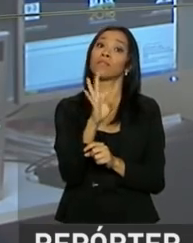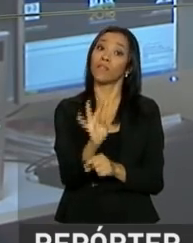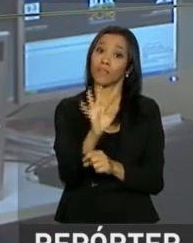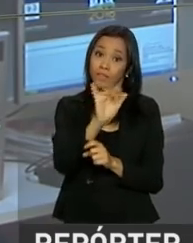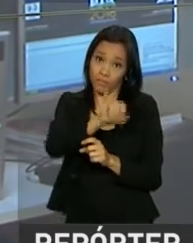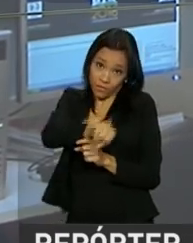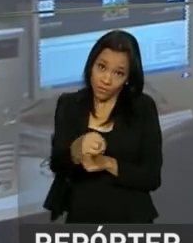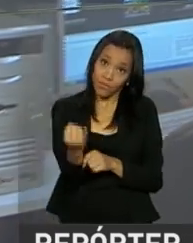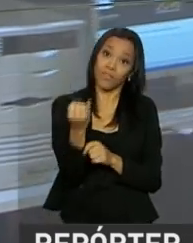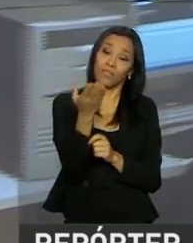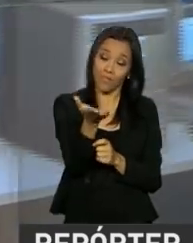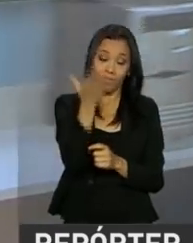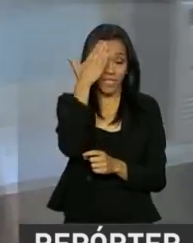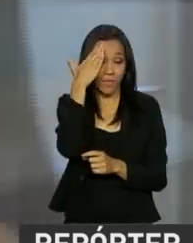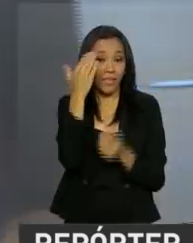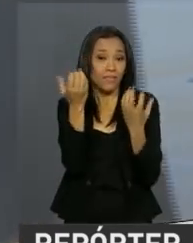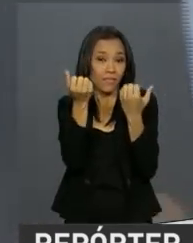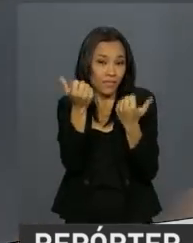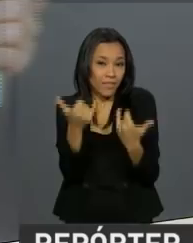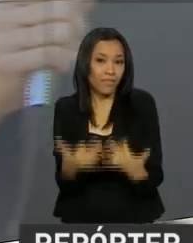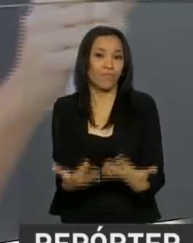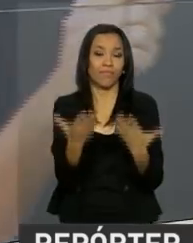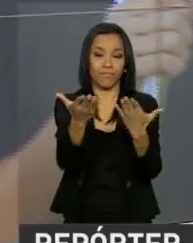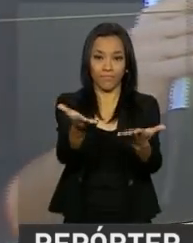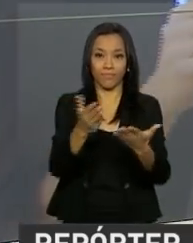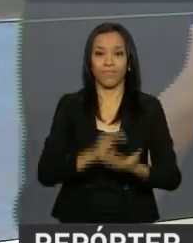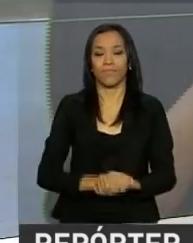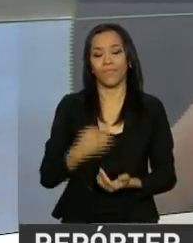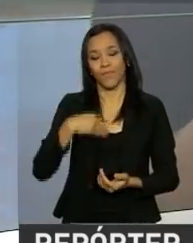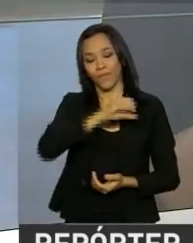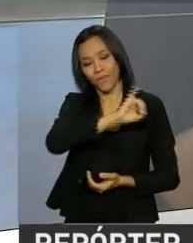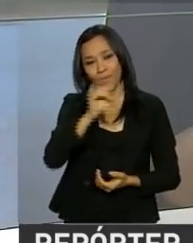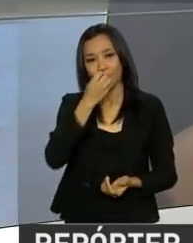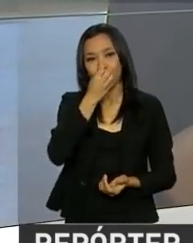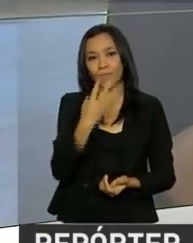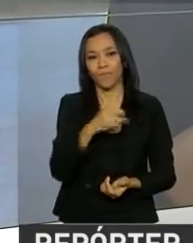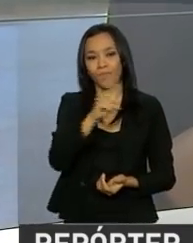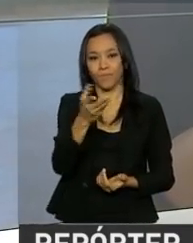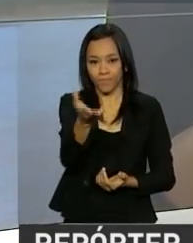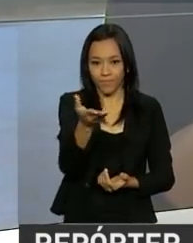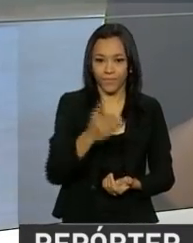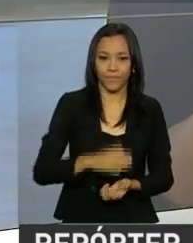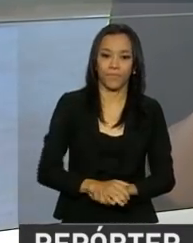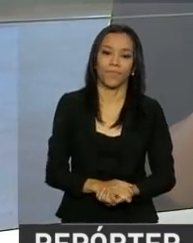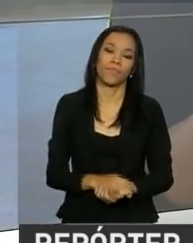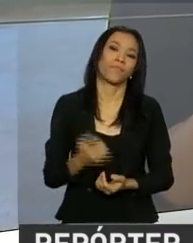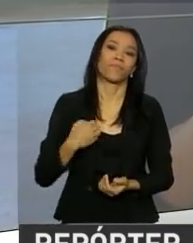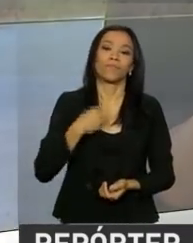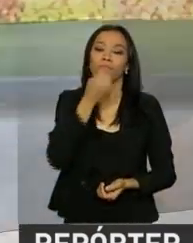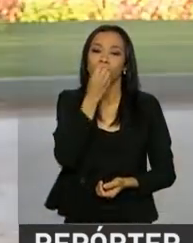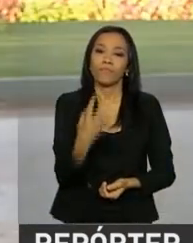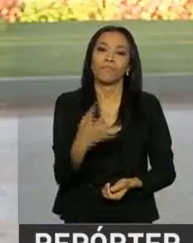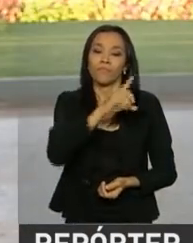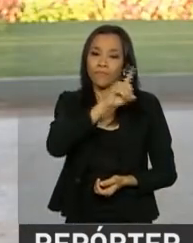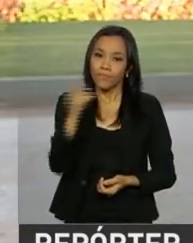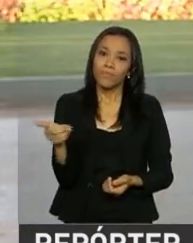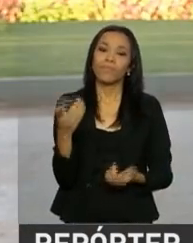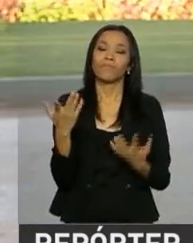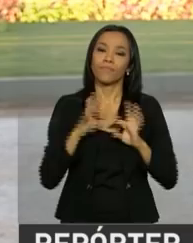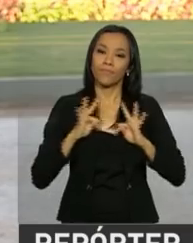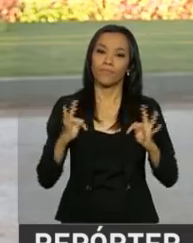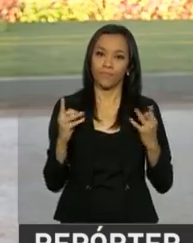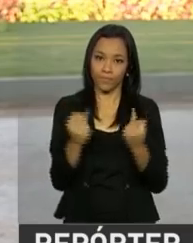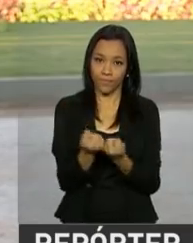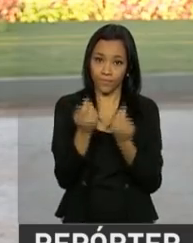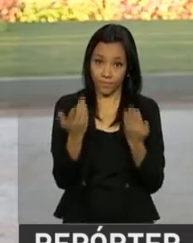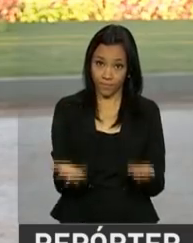Vaz. Vamos saber os detalhes ao vivo com Paola De Orte. Oi, Paola, bom dia para você. Bom dia para você, Renata. Bom dia a todos.